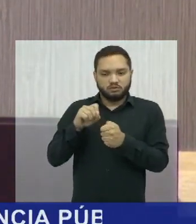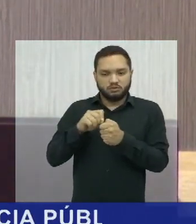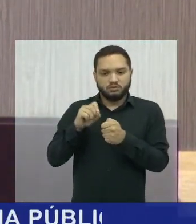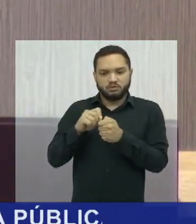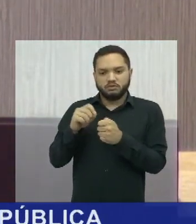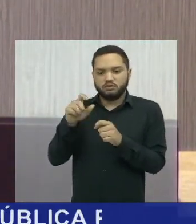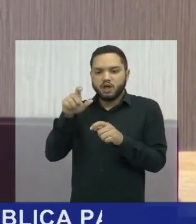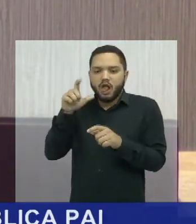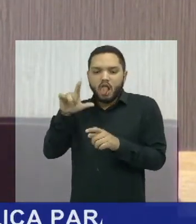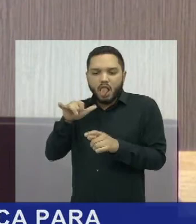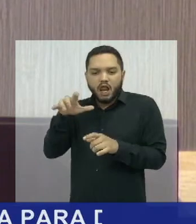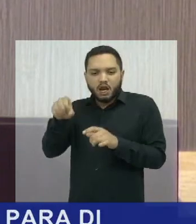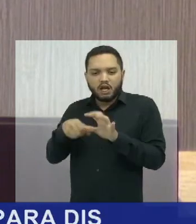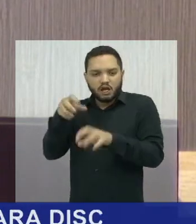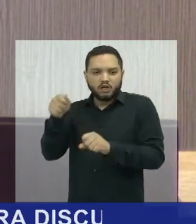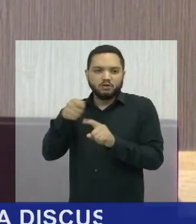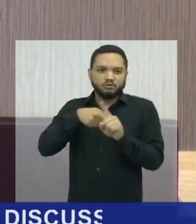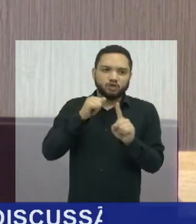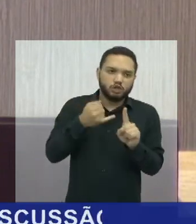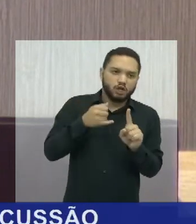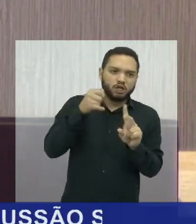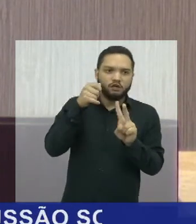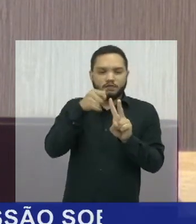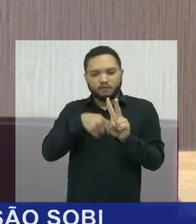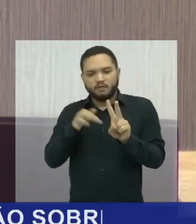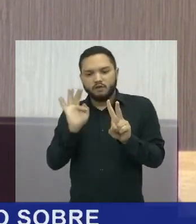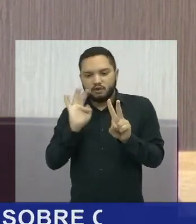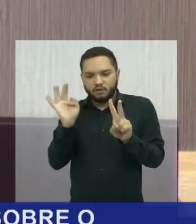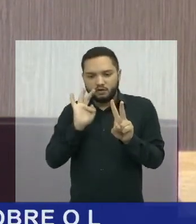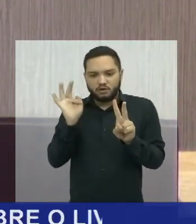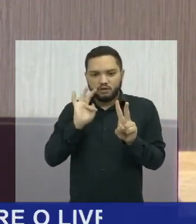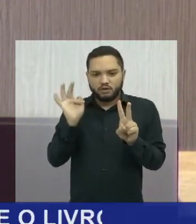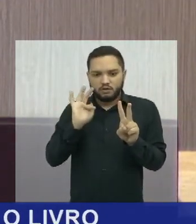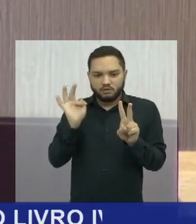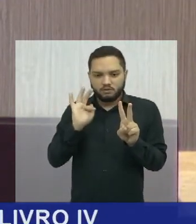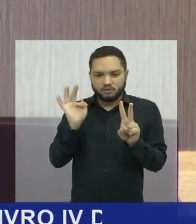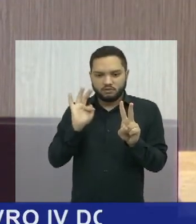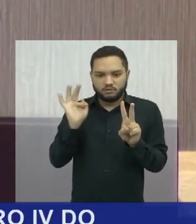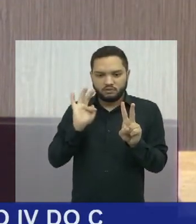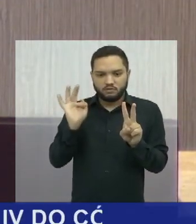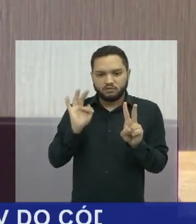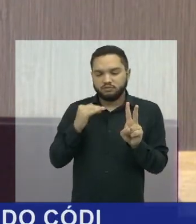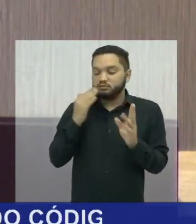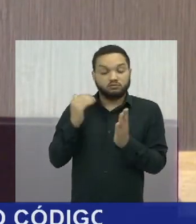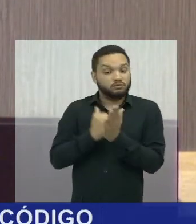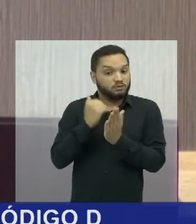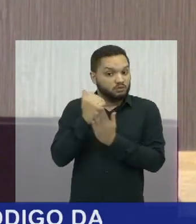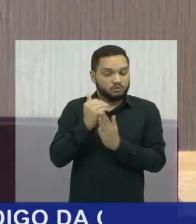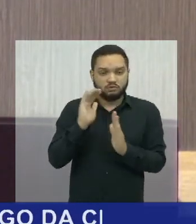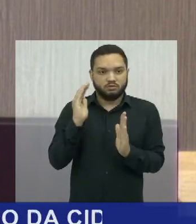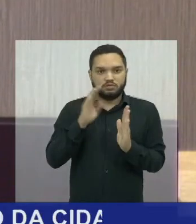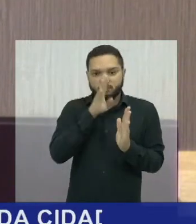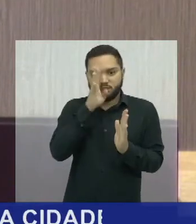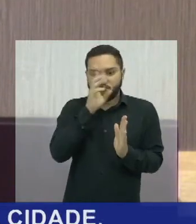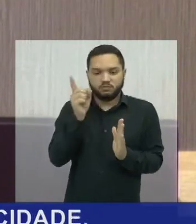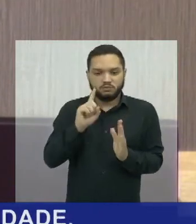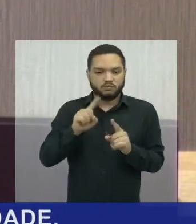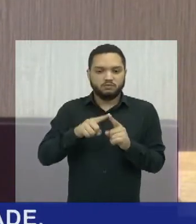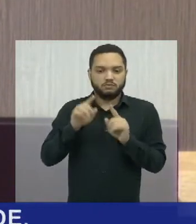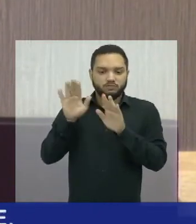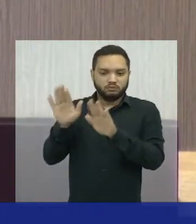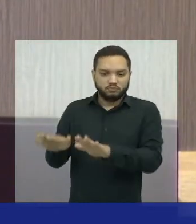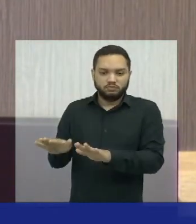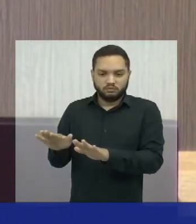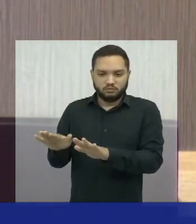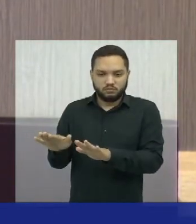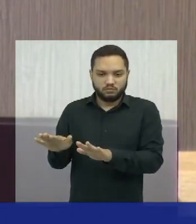no mês entre janeiro e fevereiro, sem exagero, mas ficaram lá